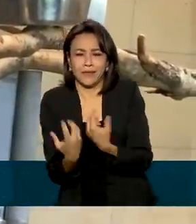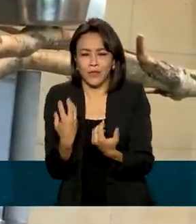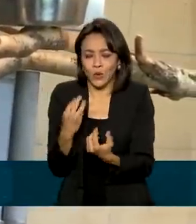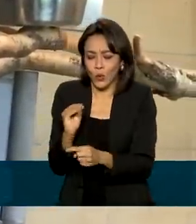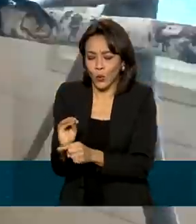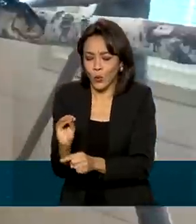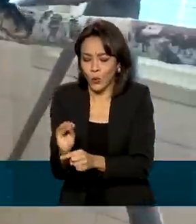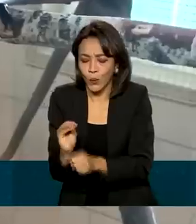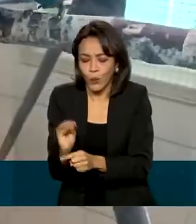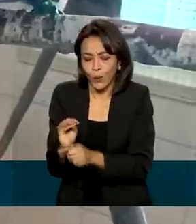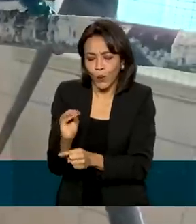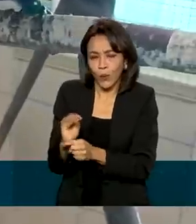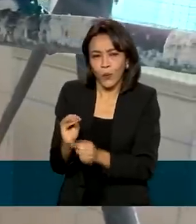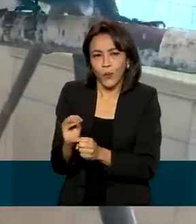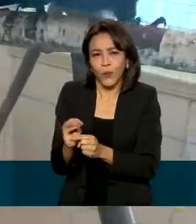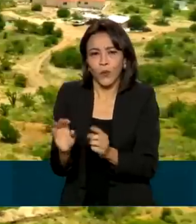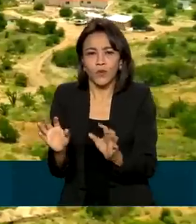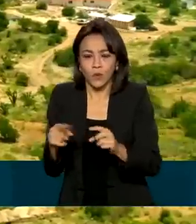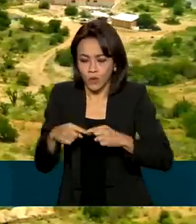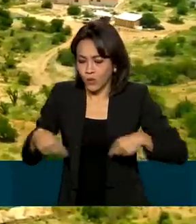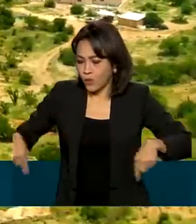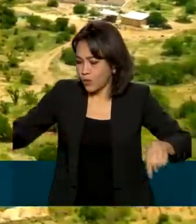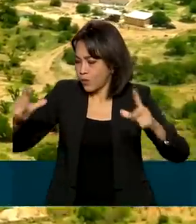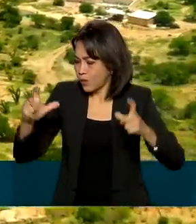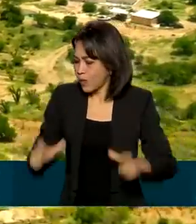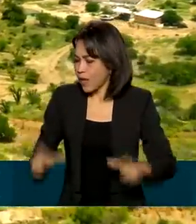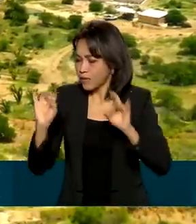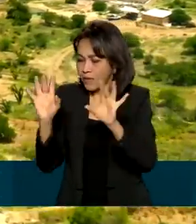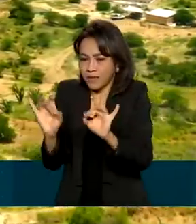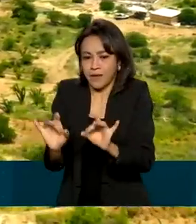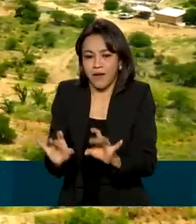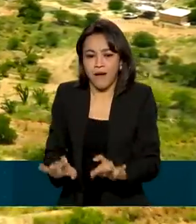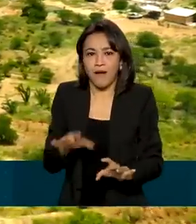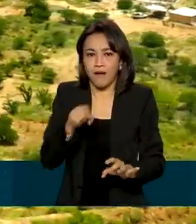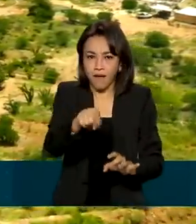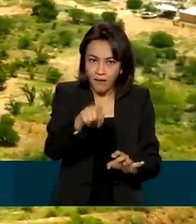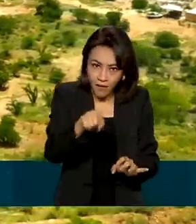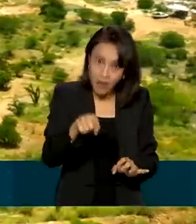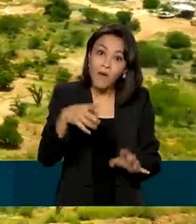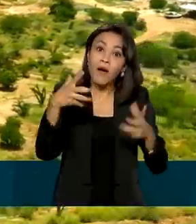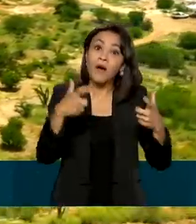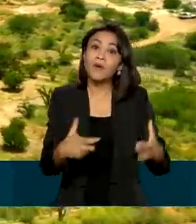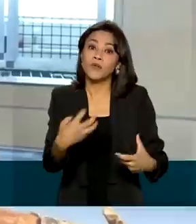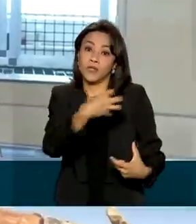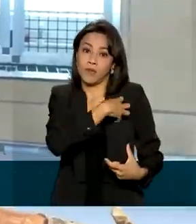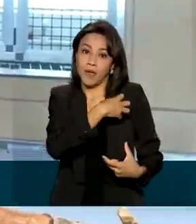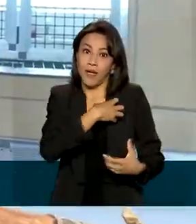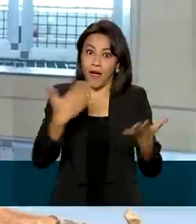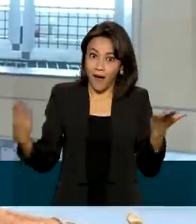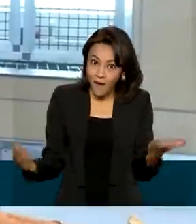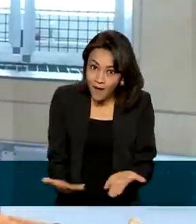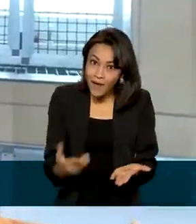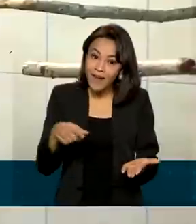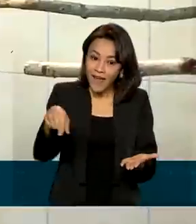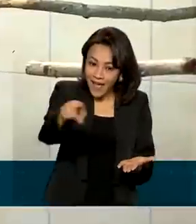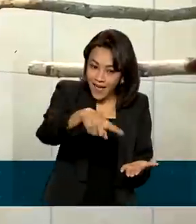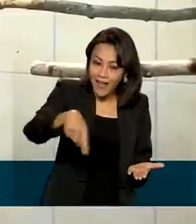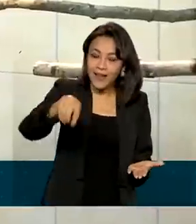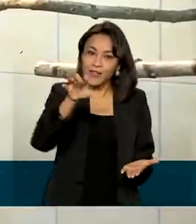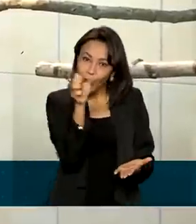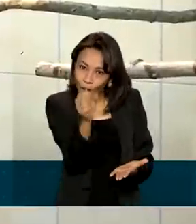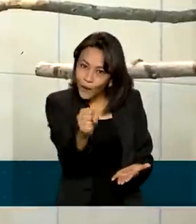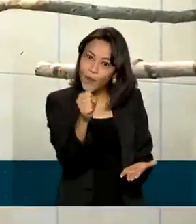em uma área especial de preservação de animais silvestres em Curaçá, na Bahia. Agora, as 8